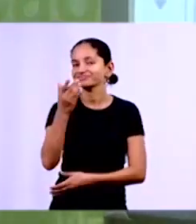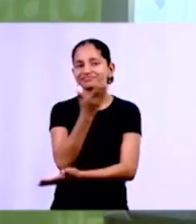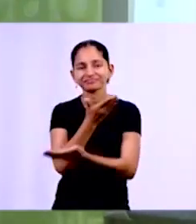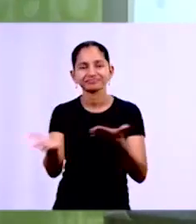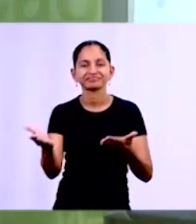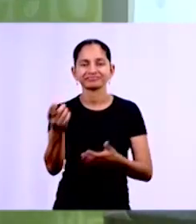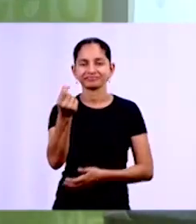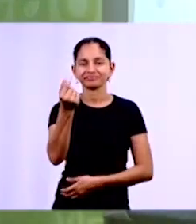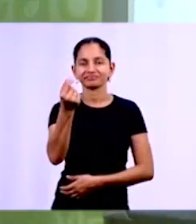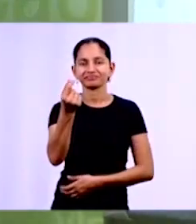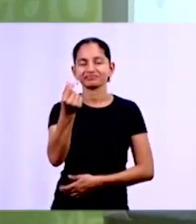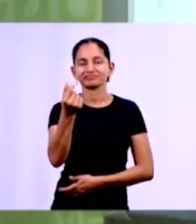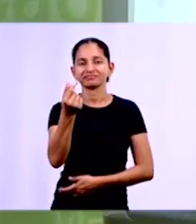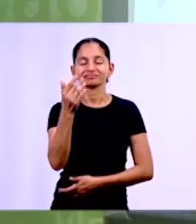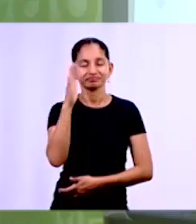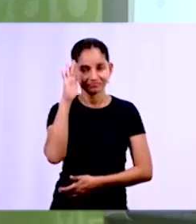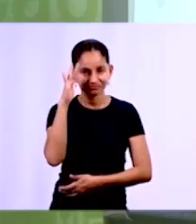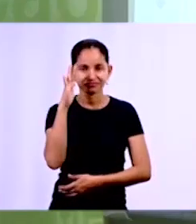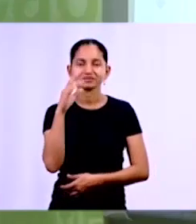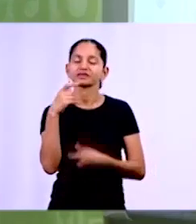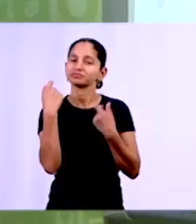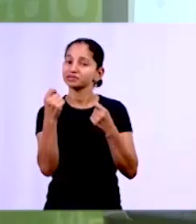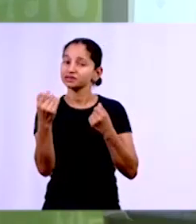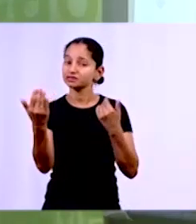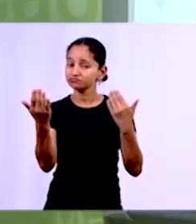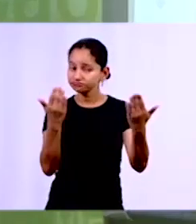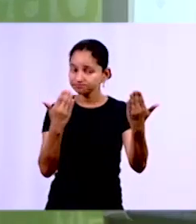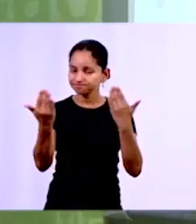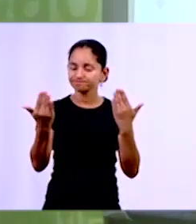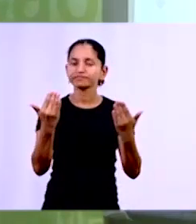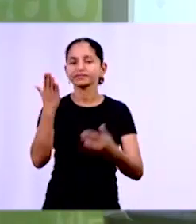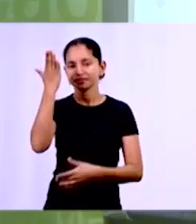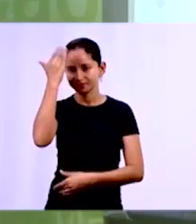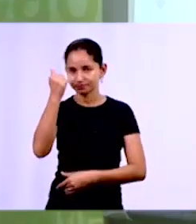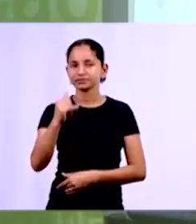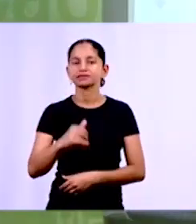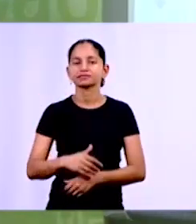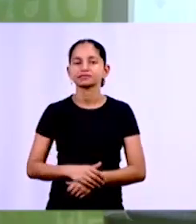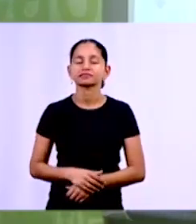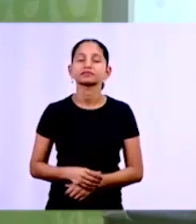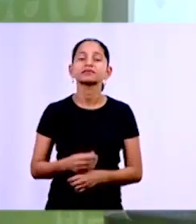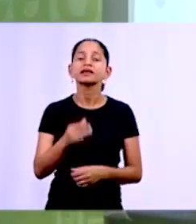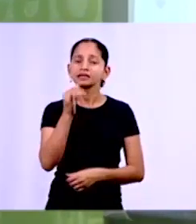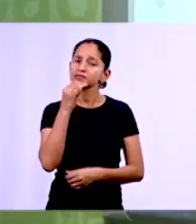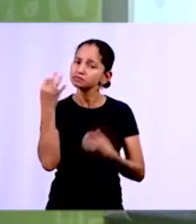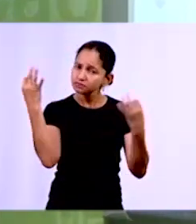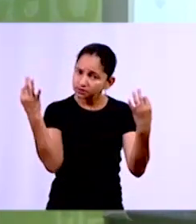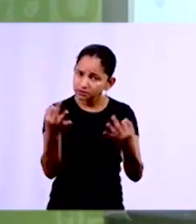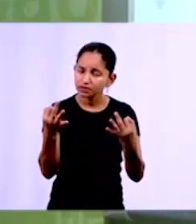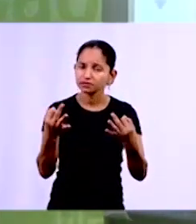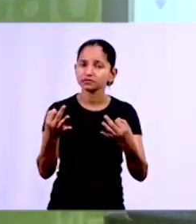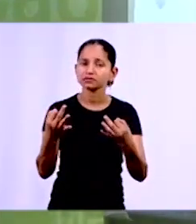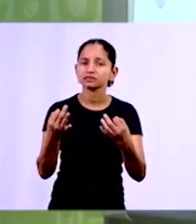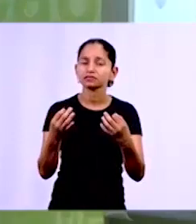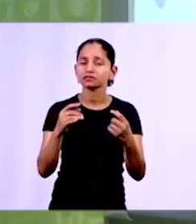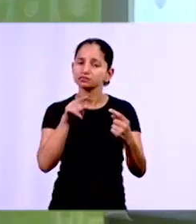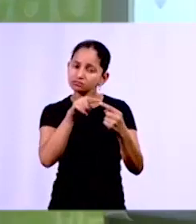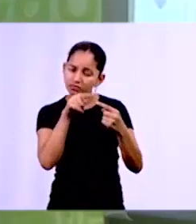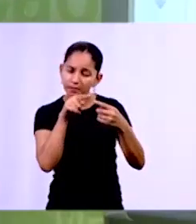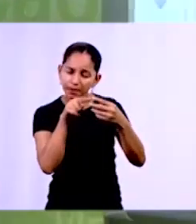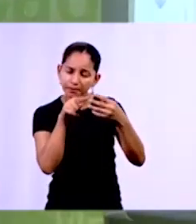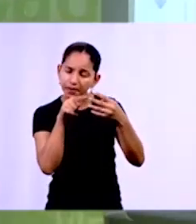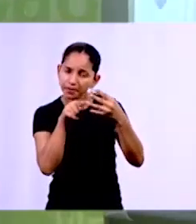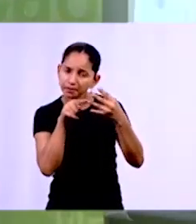tentar explicar o que faz valer a pena, o que faz valer a pena, não, na verdade, para você poder escolher